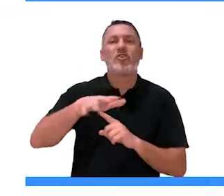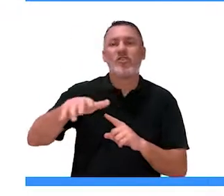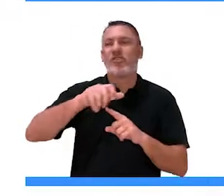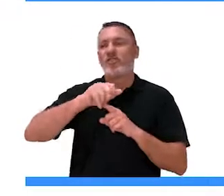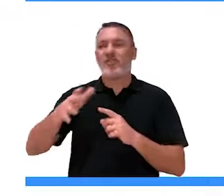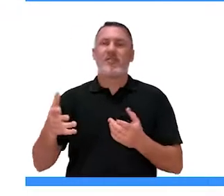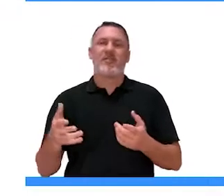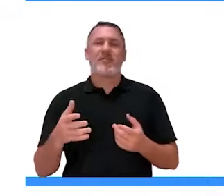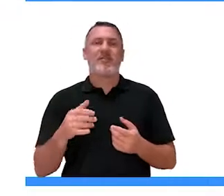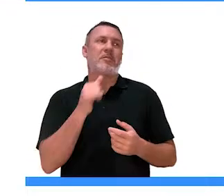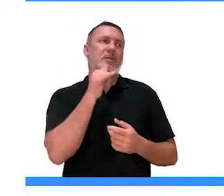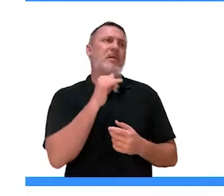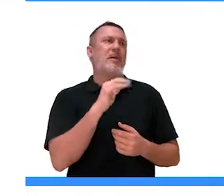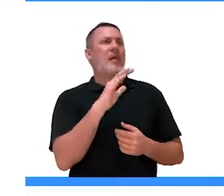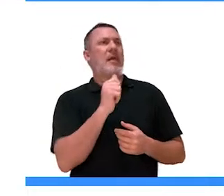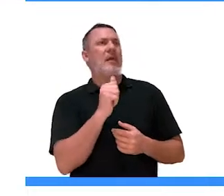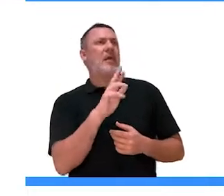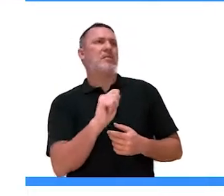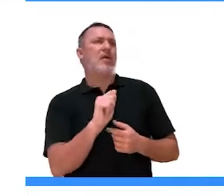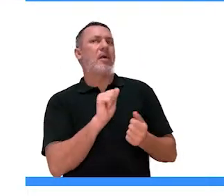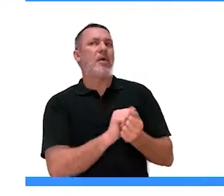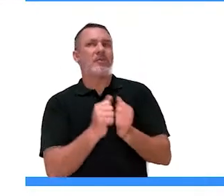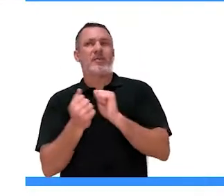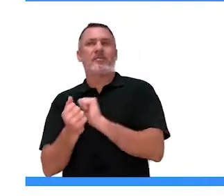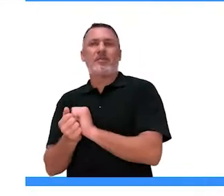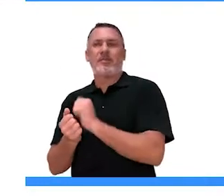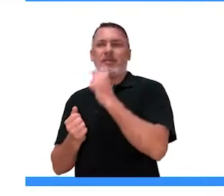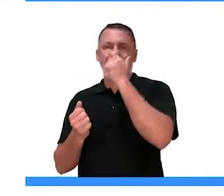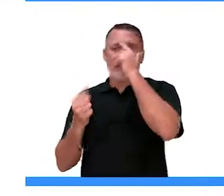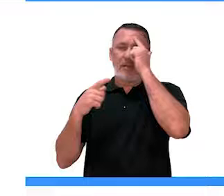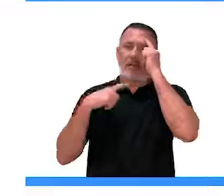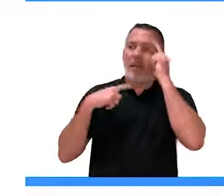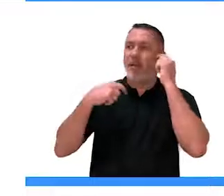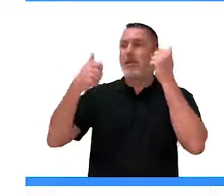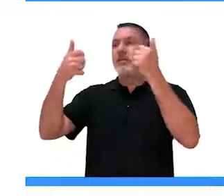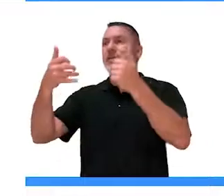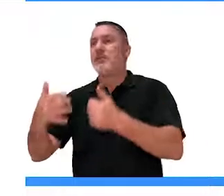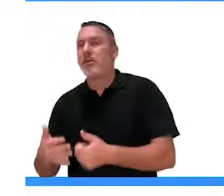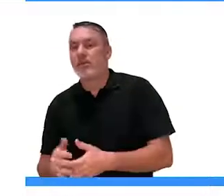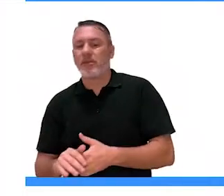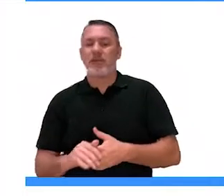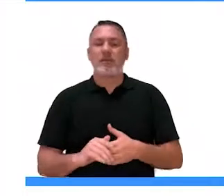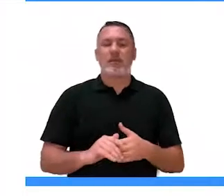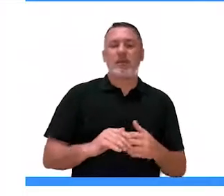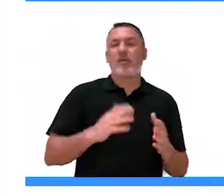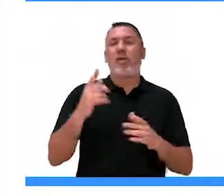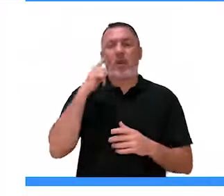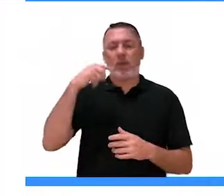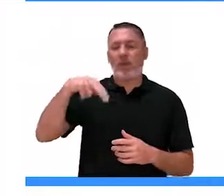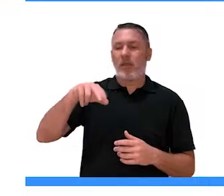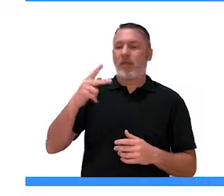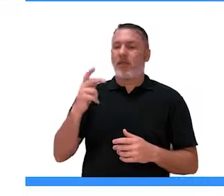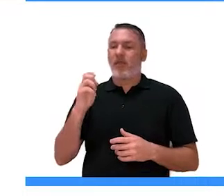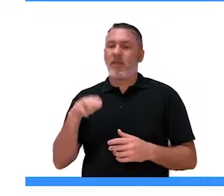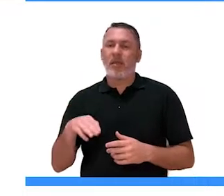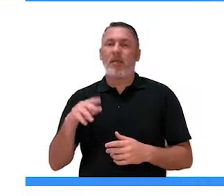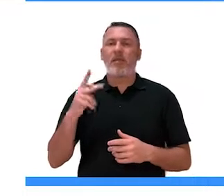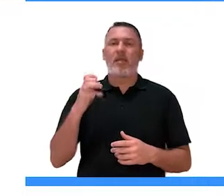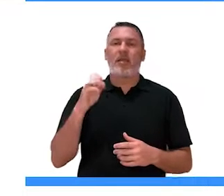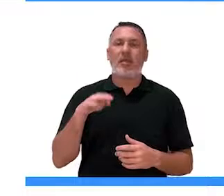Ou então, a palavra cabra, né? A sua explicação. Aí a gente tem depois ali